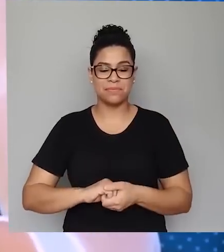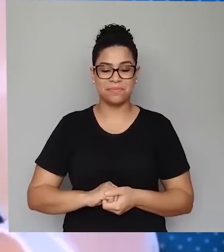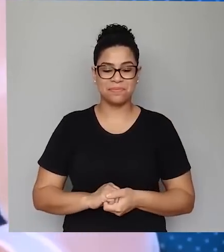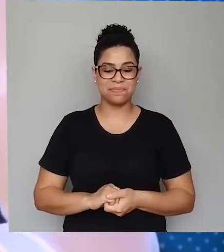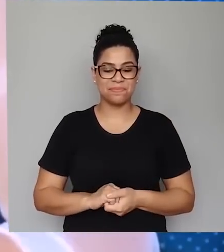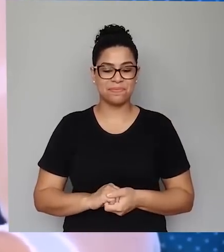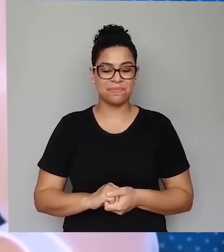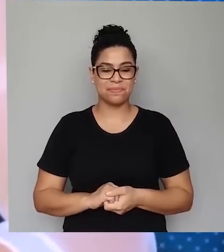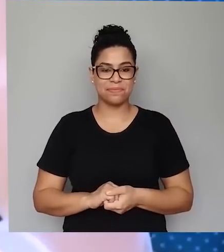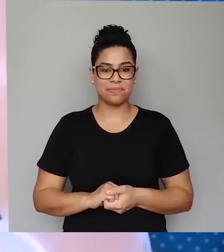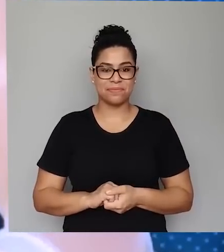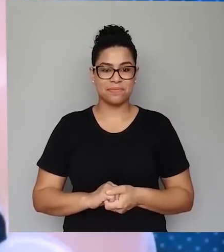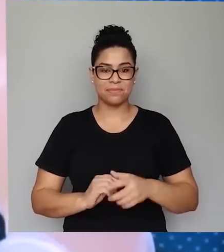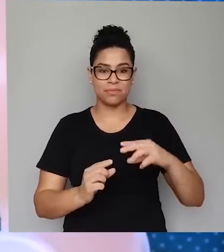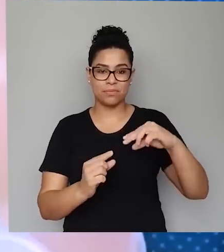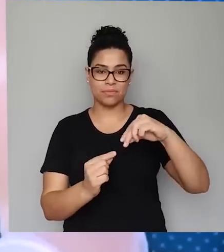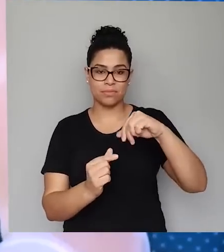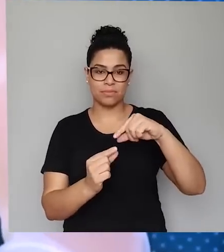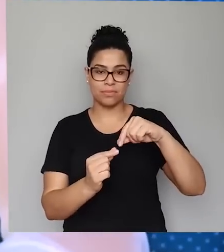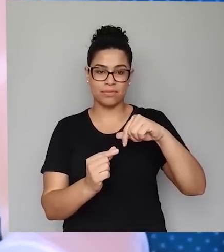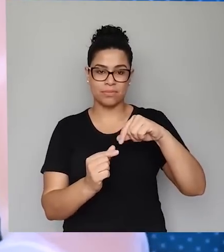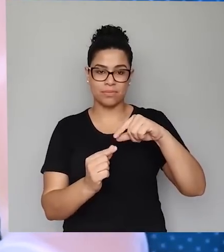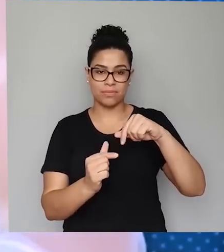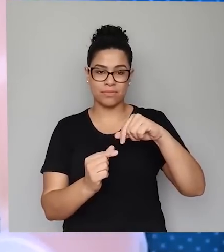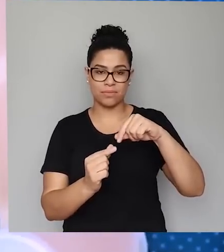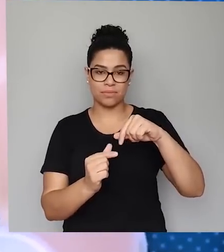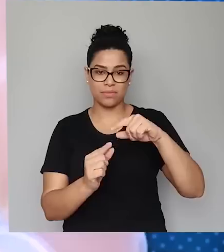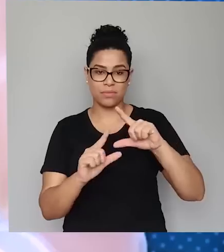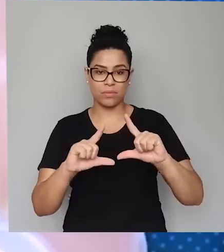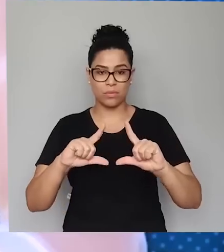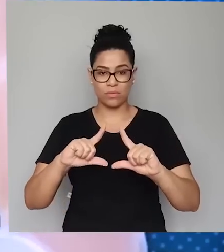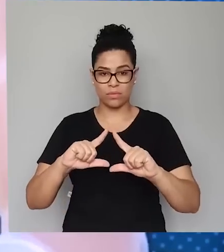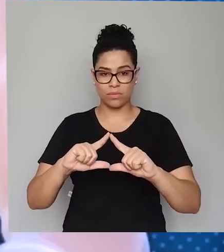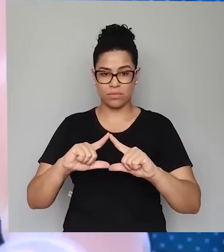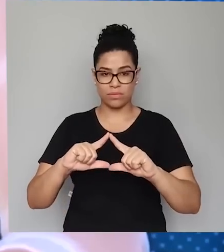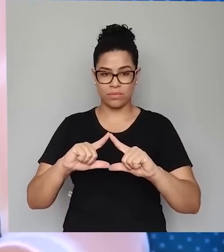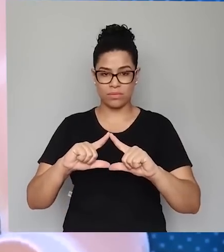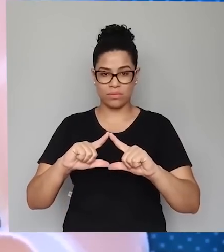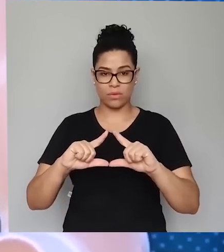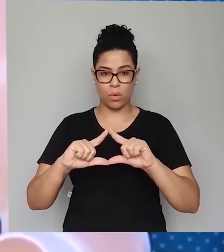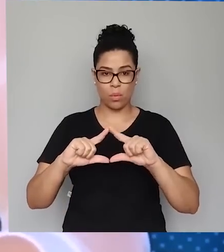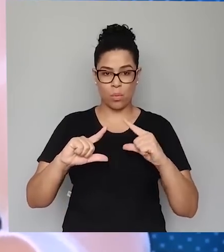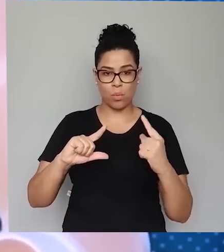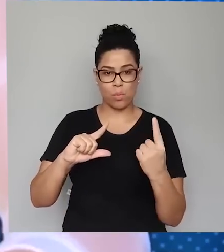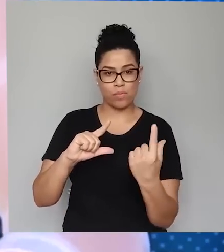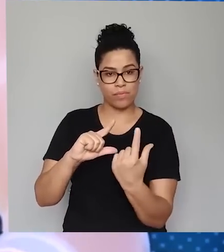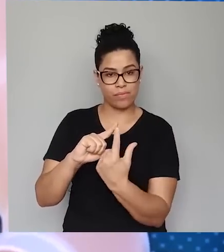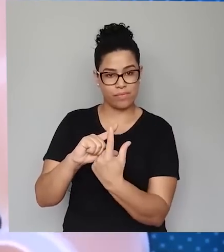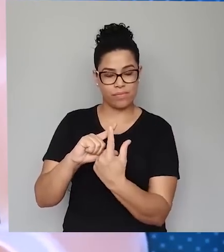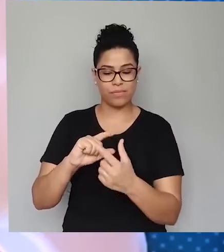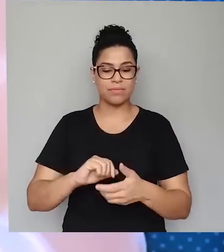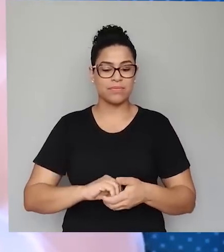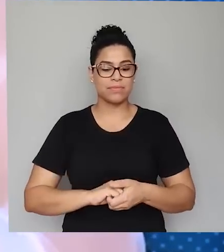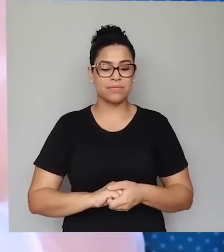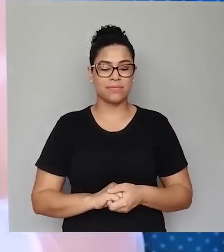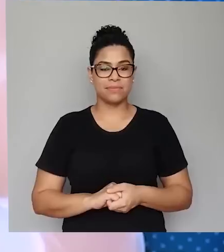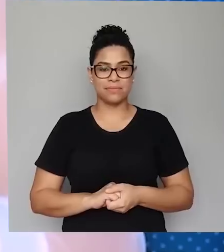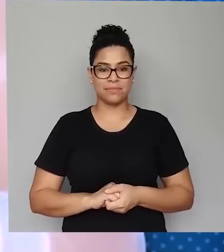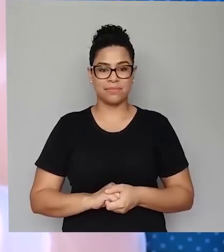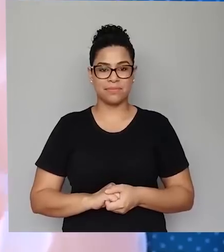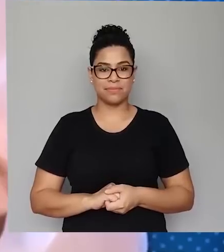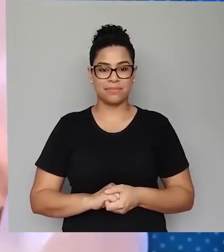até ela ir se tornando um cone, percebem? Então, o nosso círculo está se tornando um